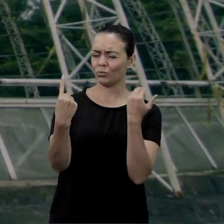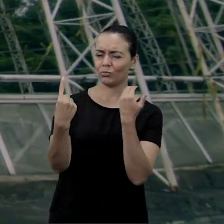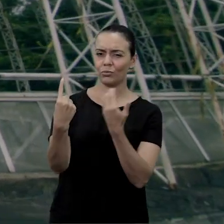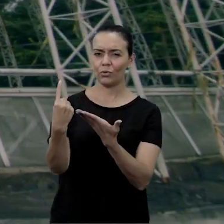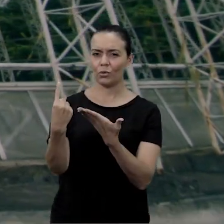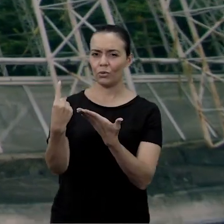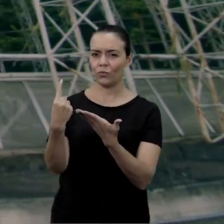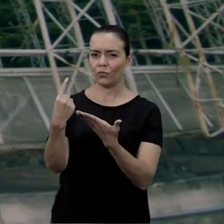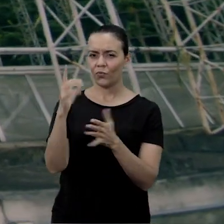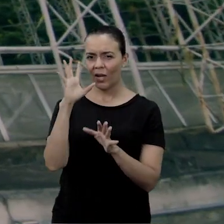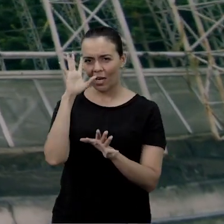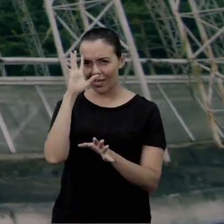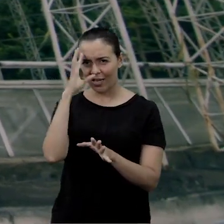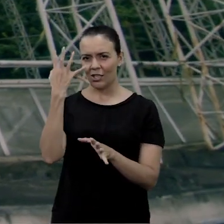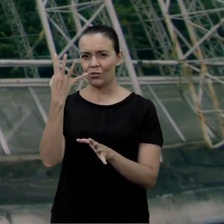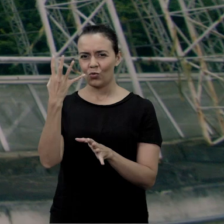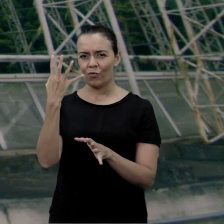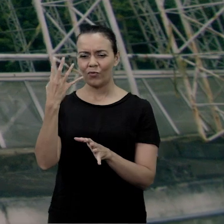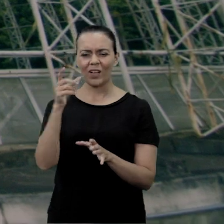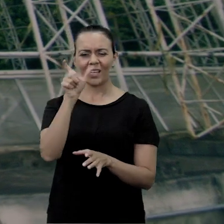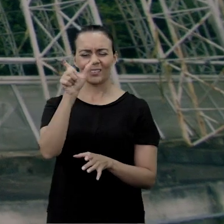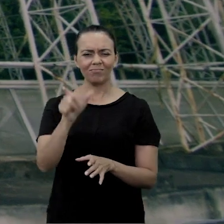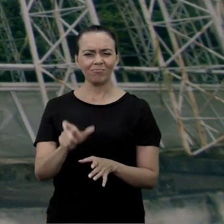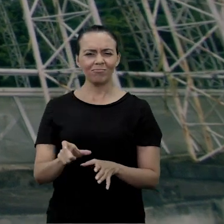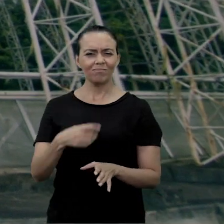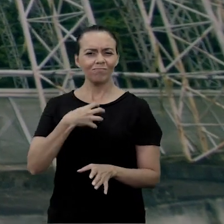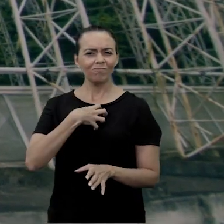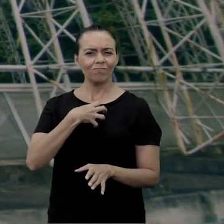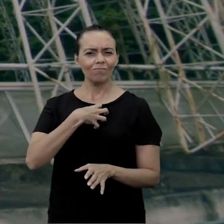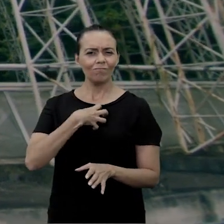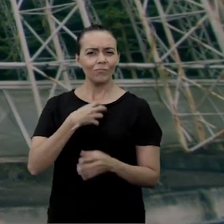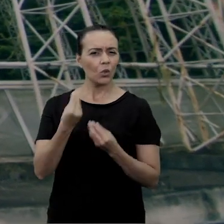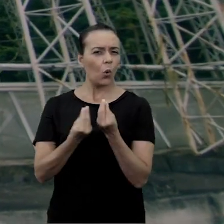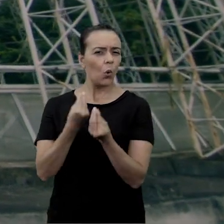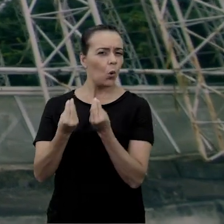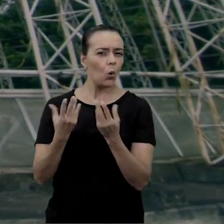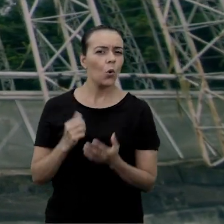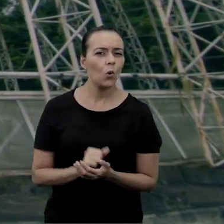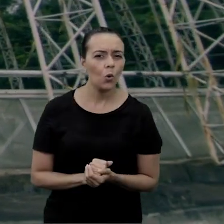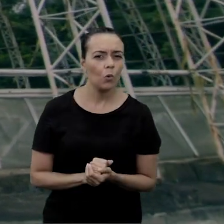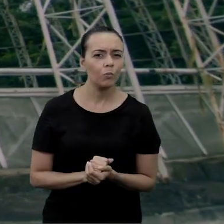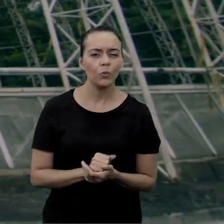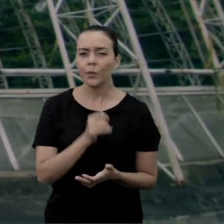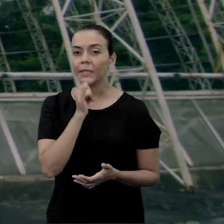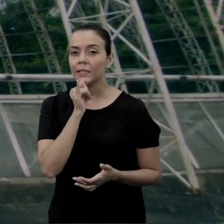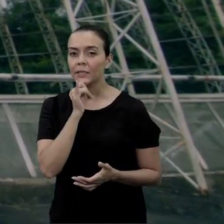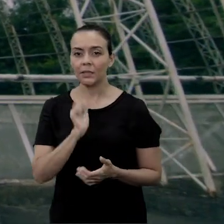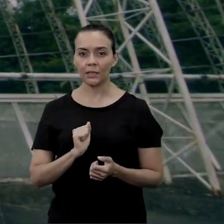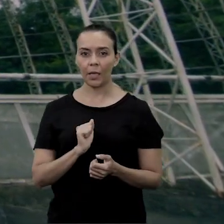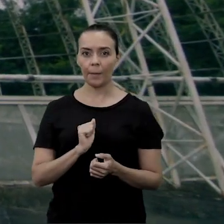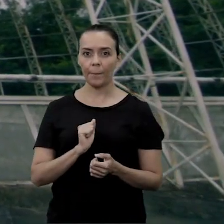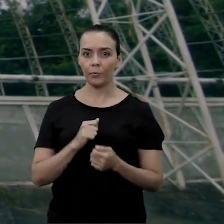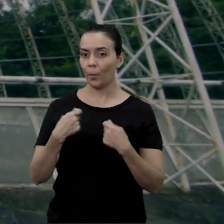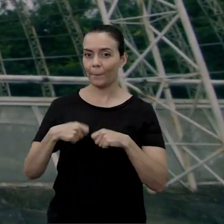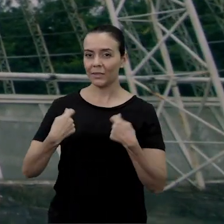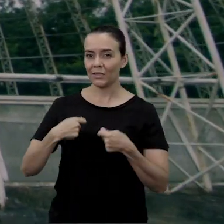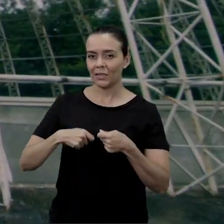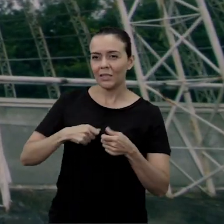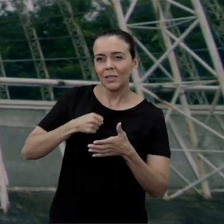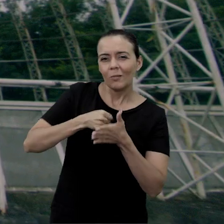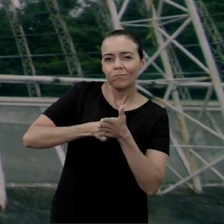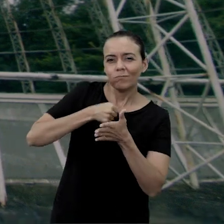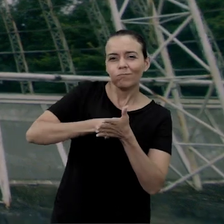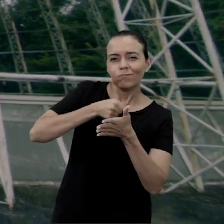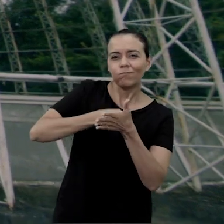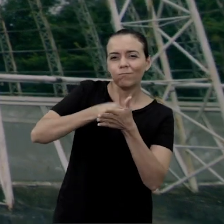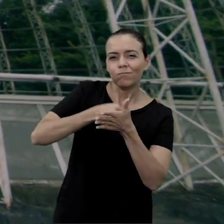de uma redescoberta do sentido do homem absurdo. Como ele vai dizer, né? A própria subida basta para encher o coração de